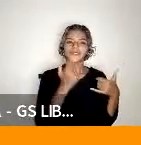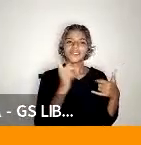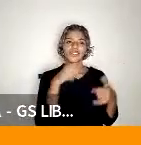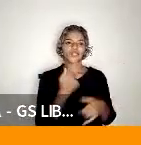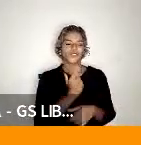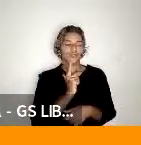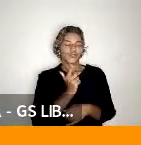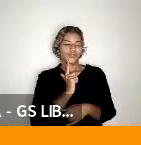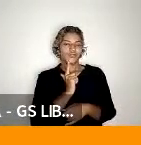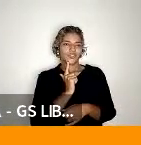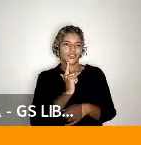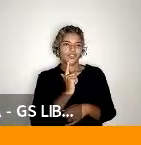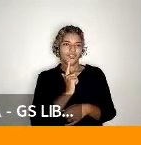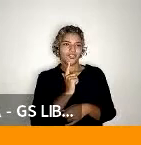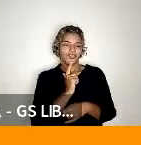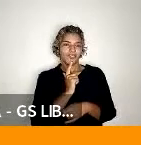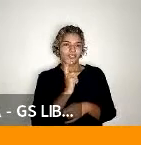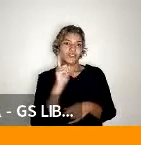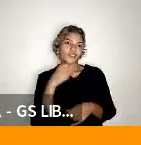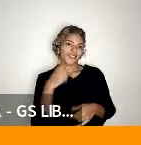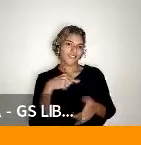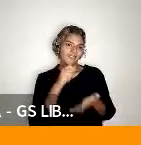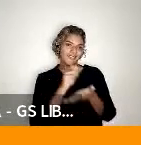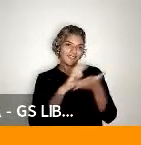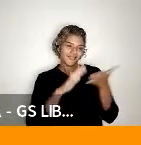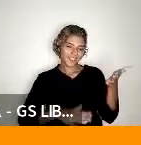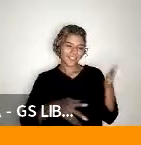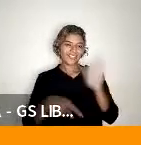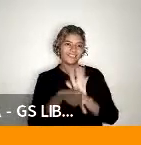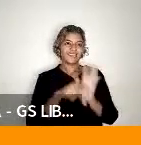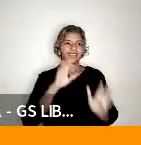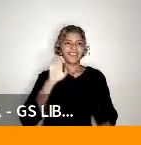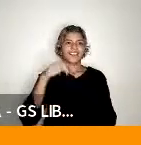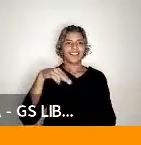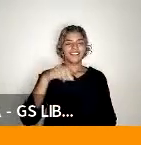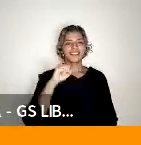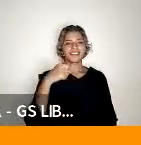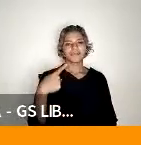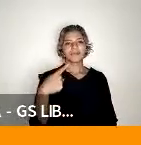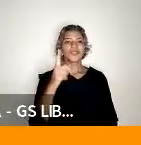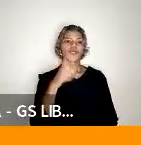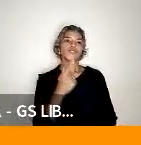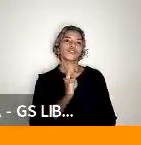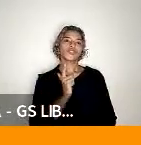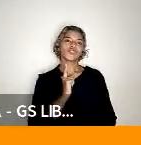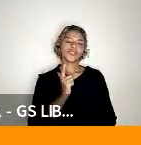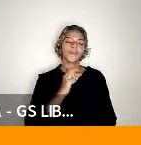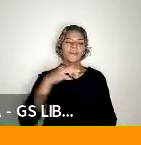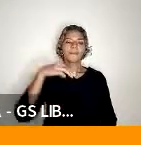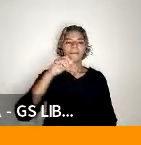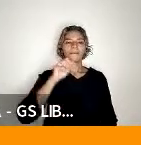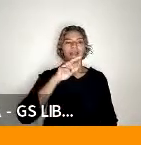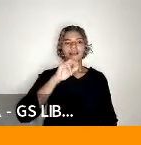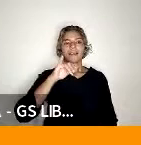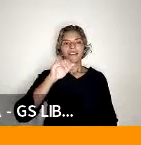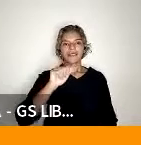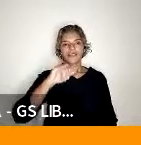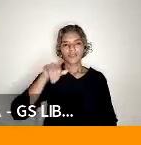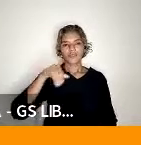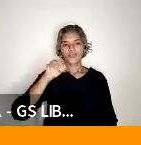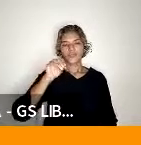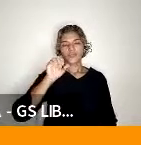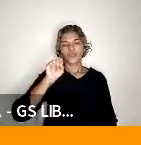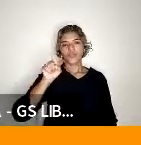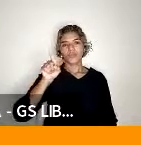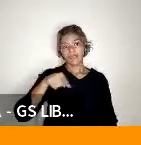está numa atividade, né, da ENSP, a gente tem a Zezé, né, a Maria José Salles, representando aí a ENSP conosco,